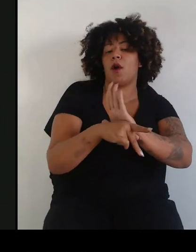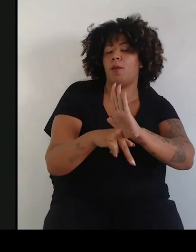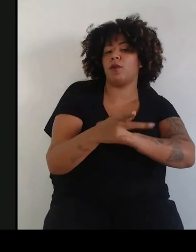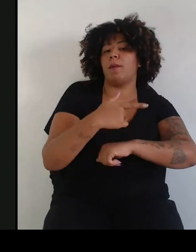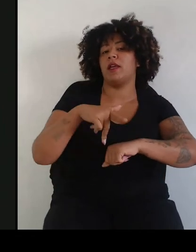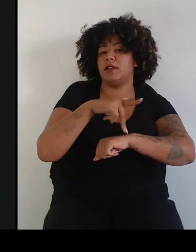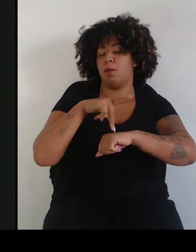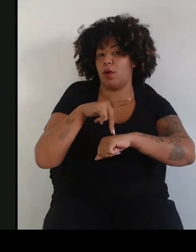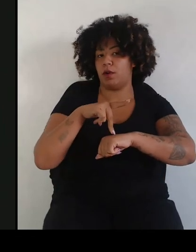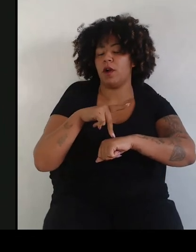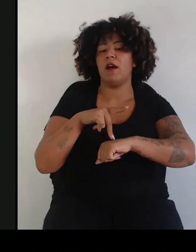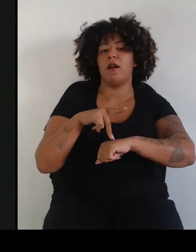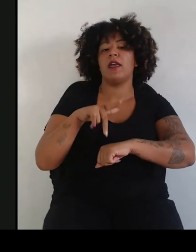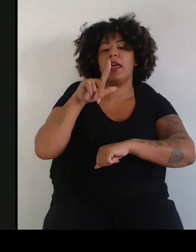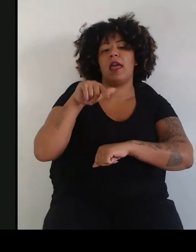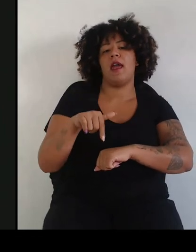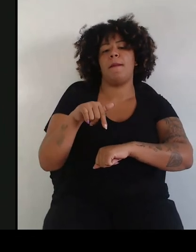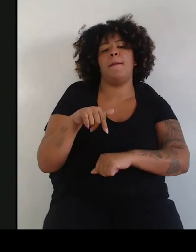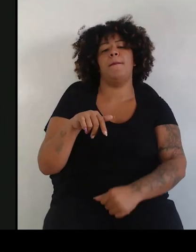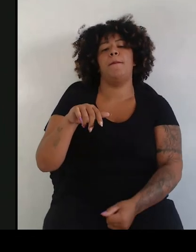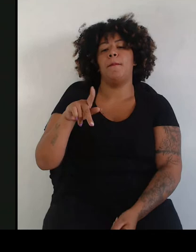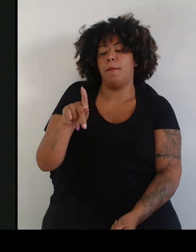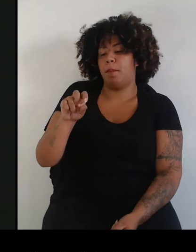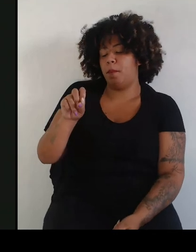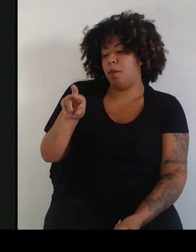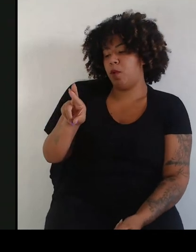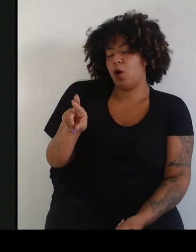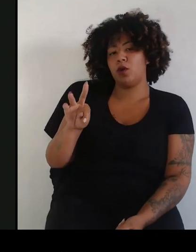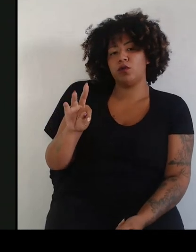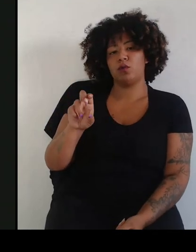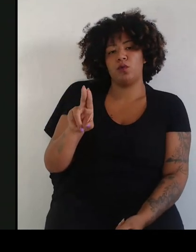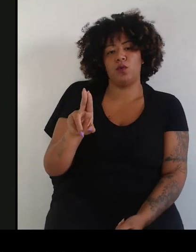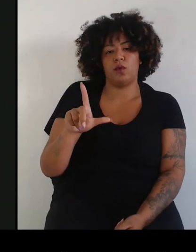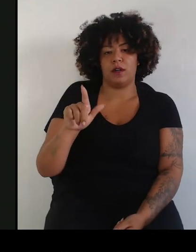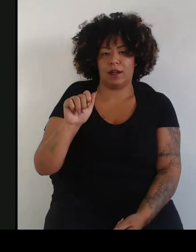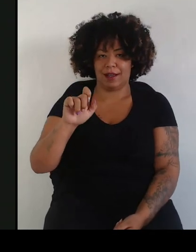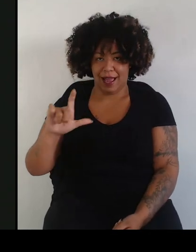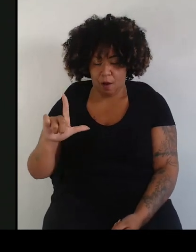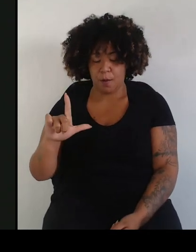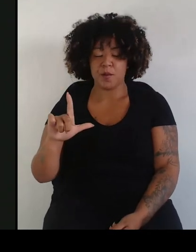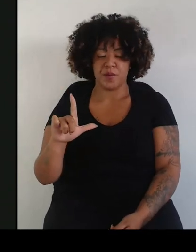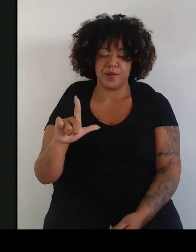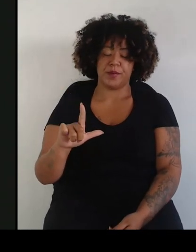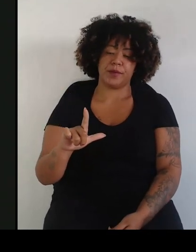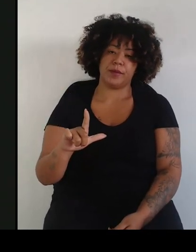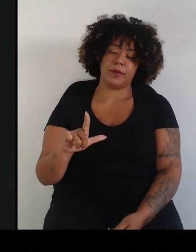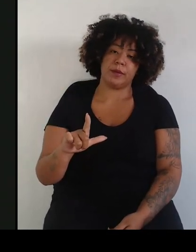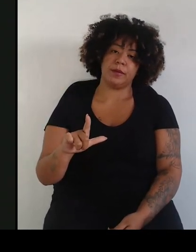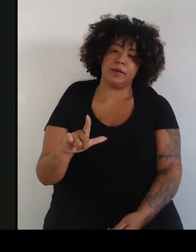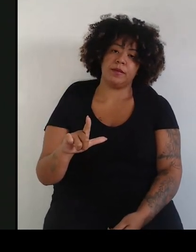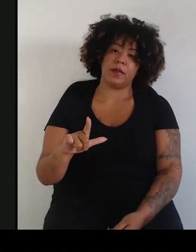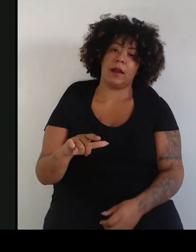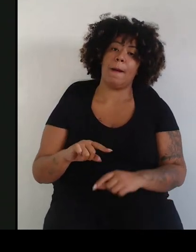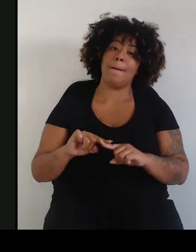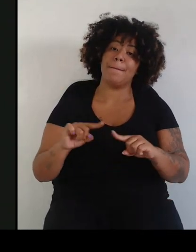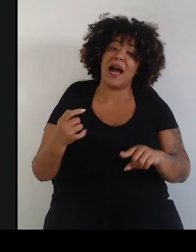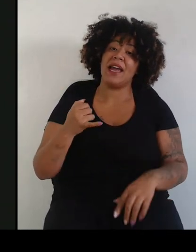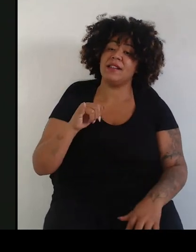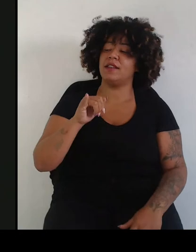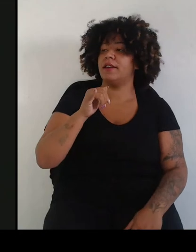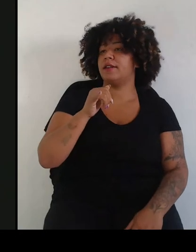do Brasil mas ele disse assim mas se aqueles animais